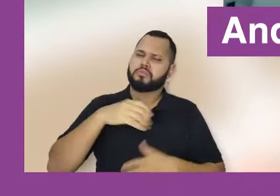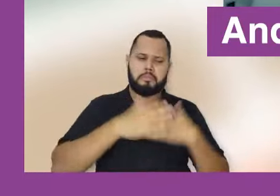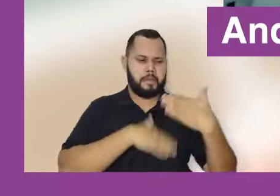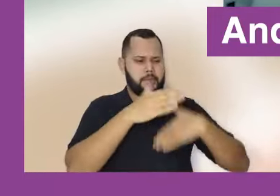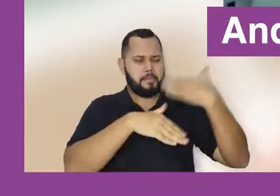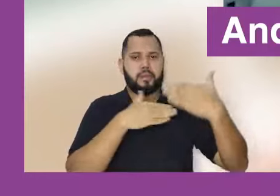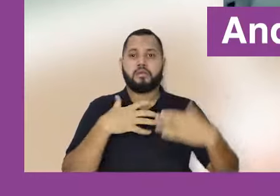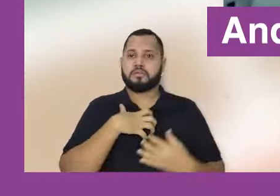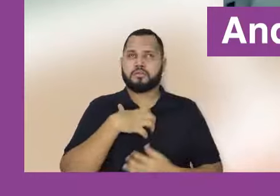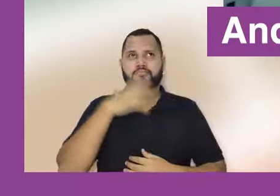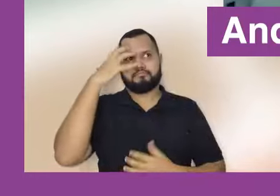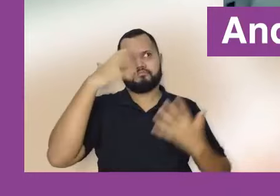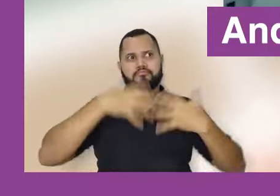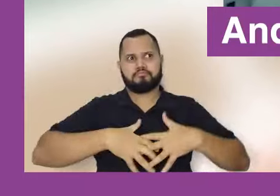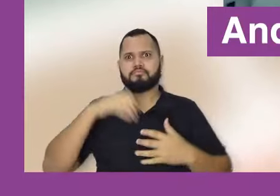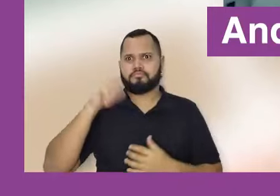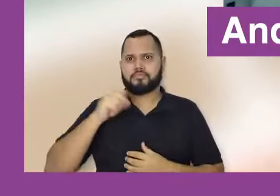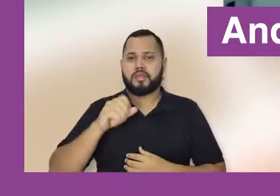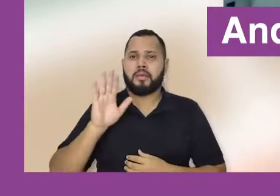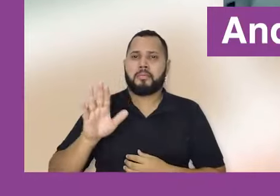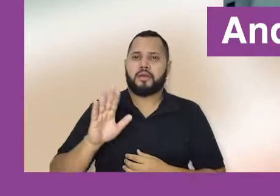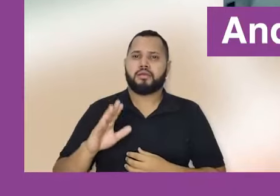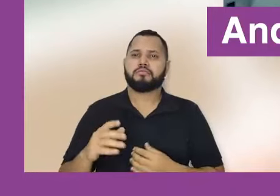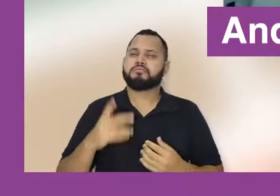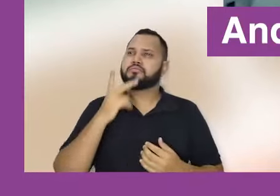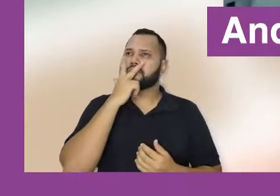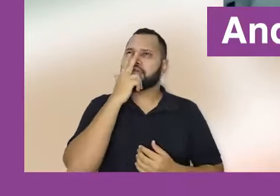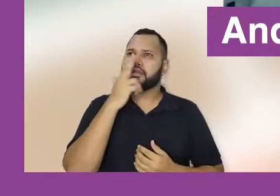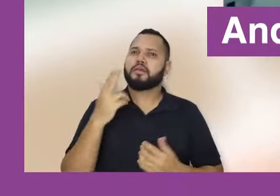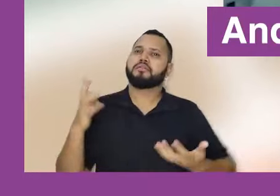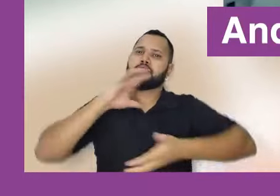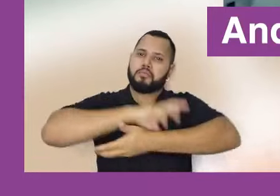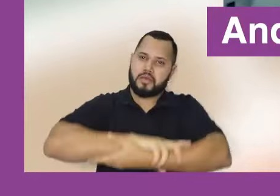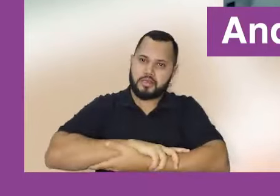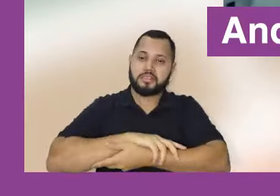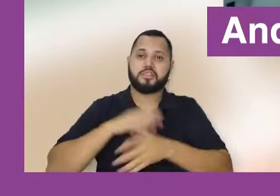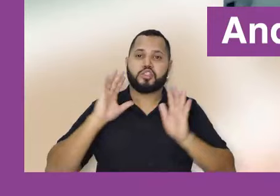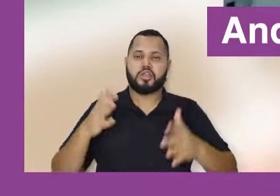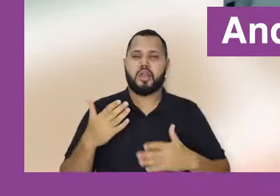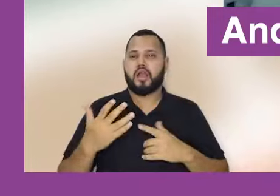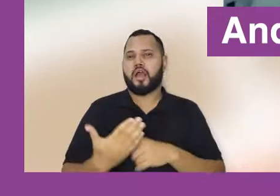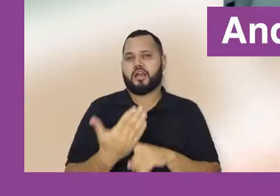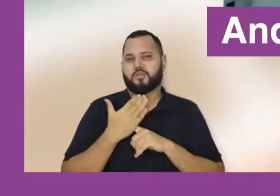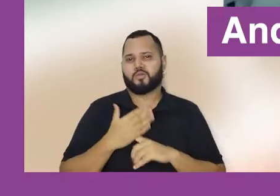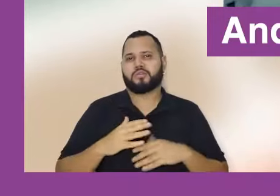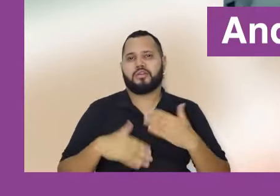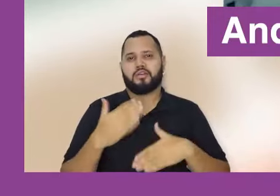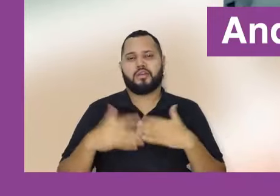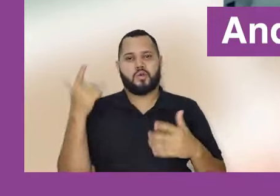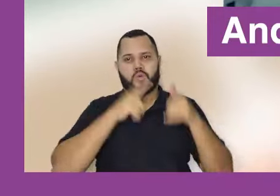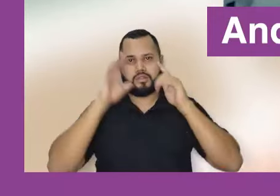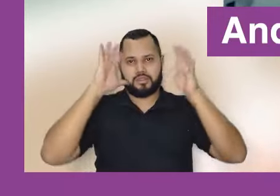avançar nos provoca muito né mas também tem sido parceira para ajudar a gente a fazer as coisas